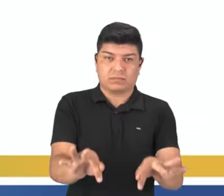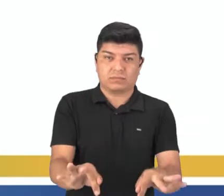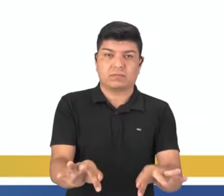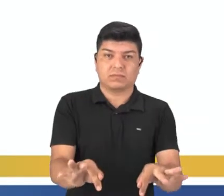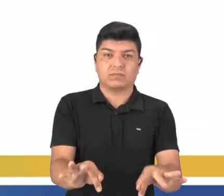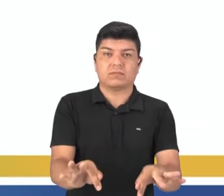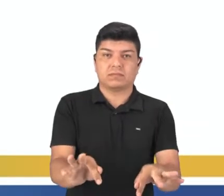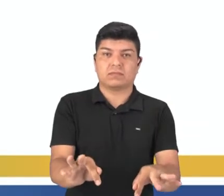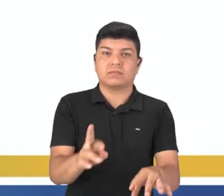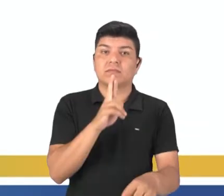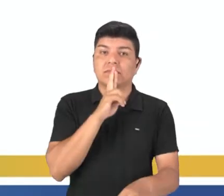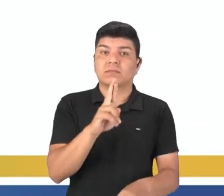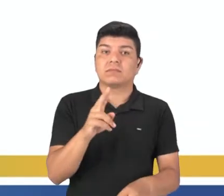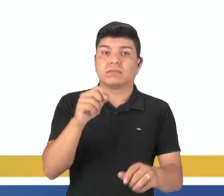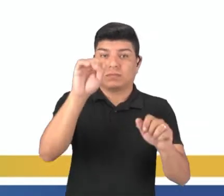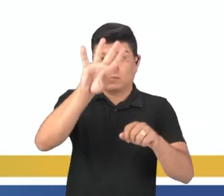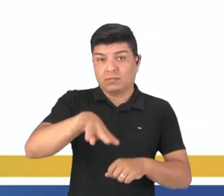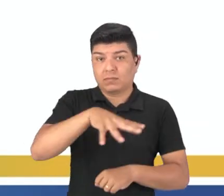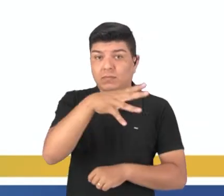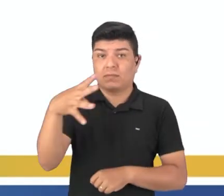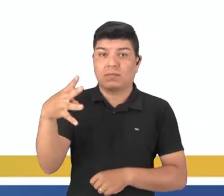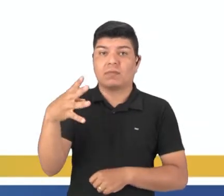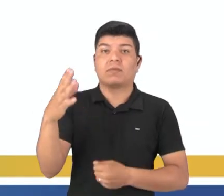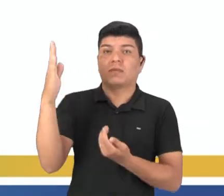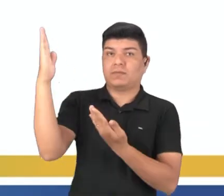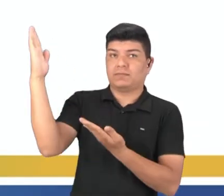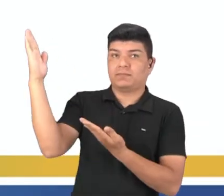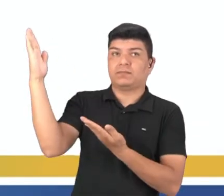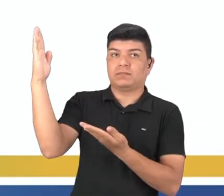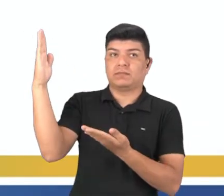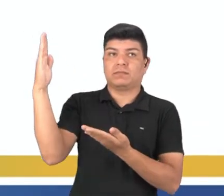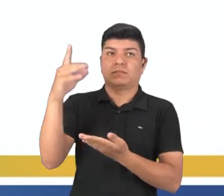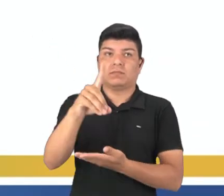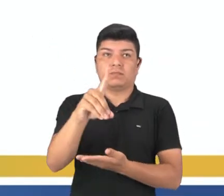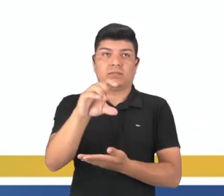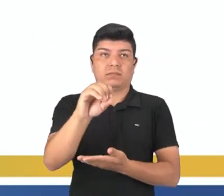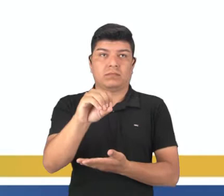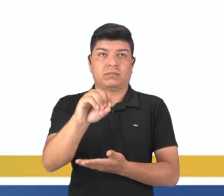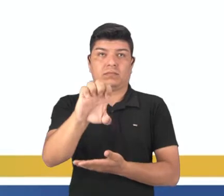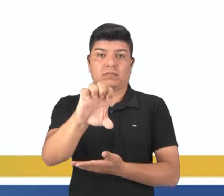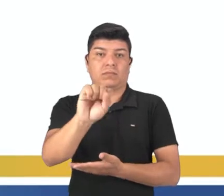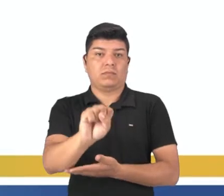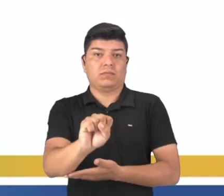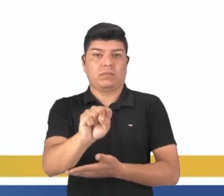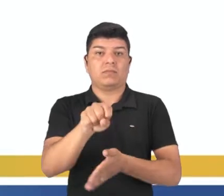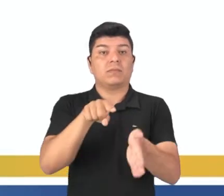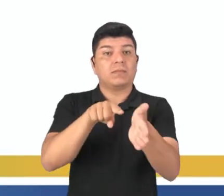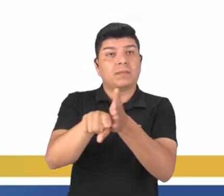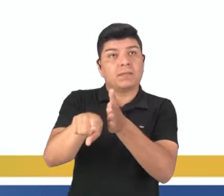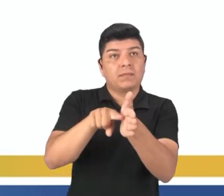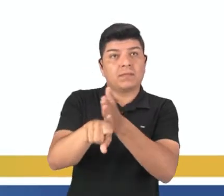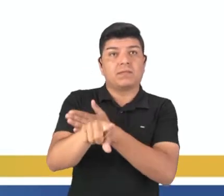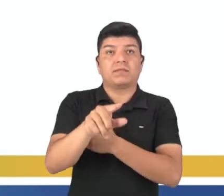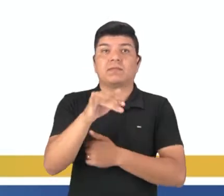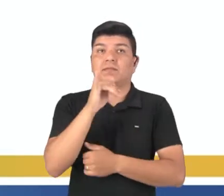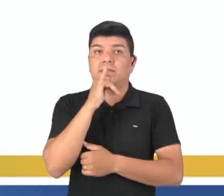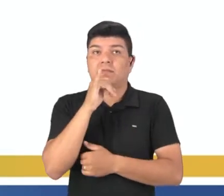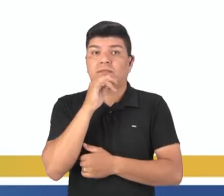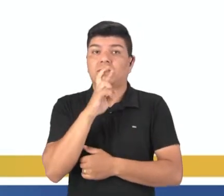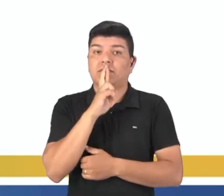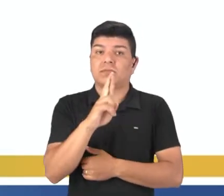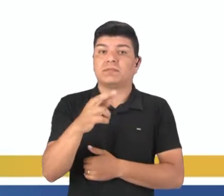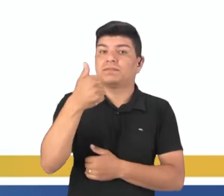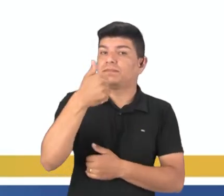as últimas respostas aí quadrinho né a gente usa o dança para perguntar 10 she play games por exemplo na